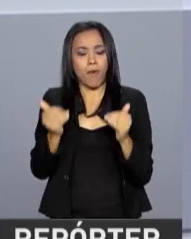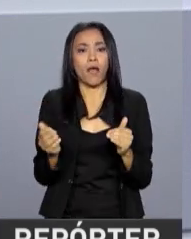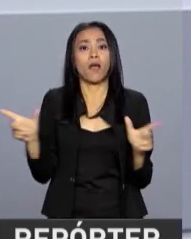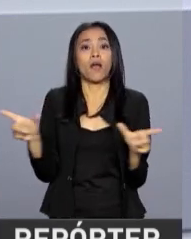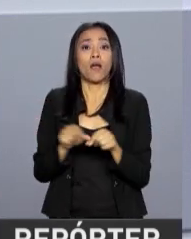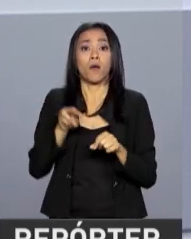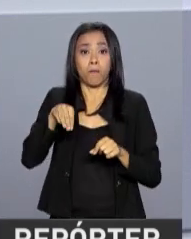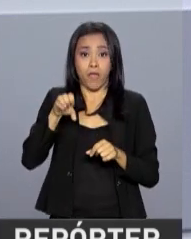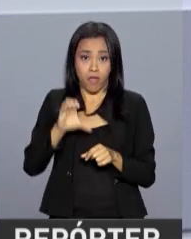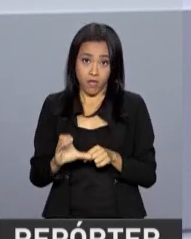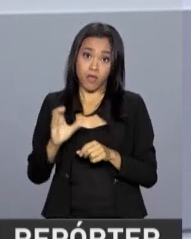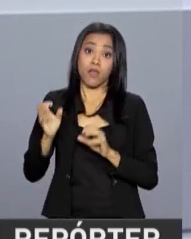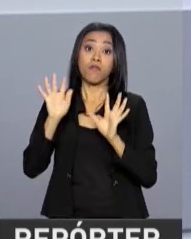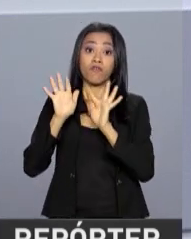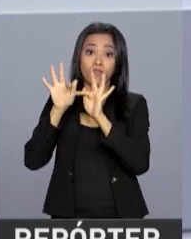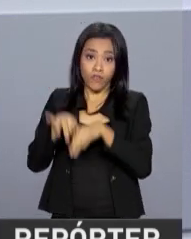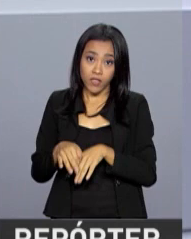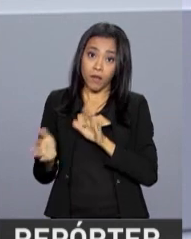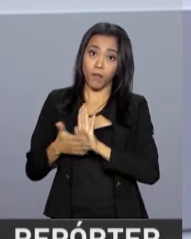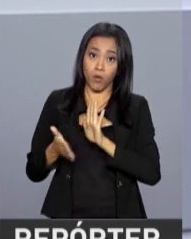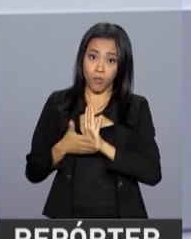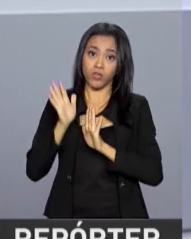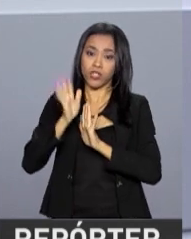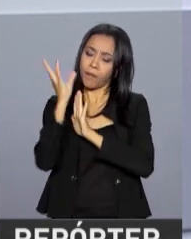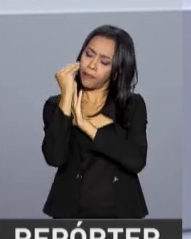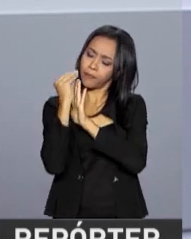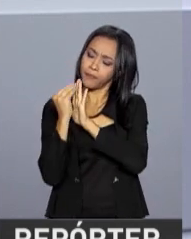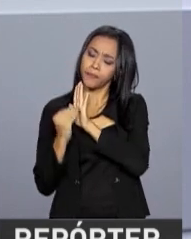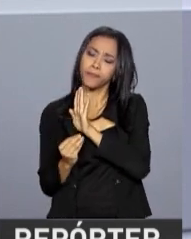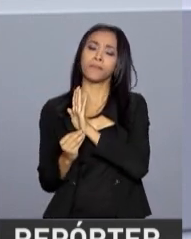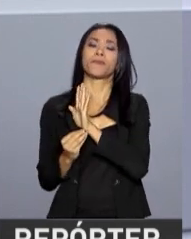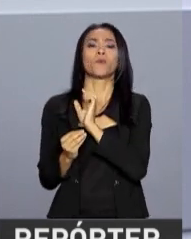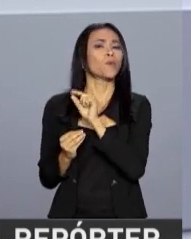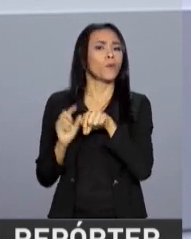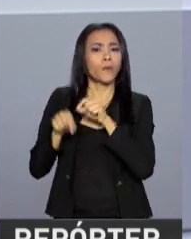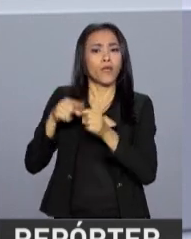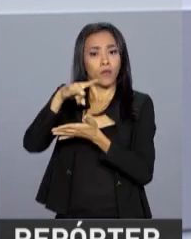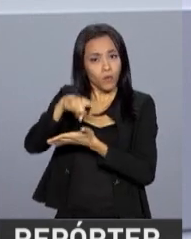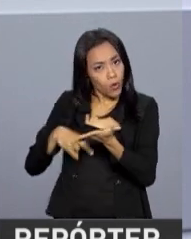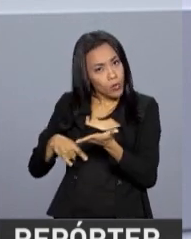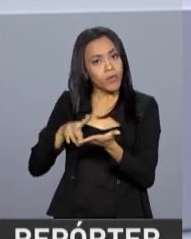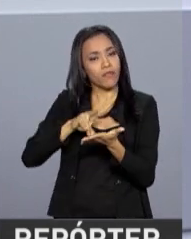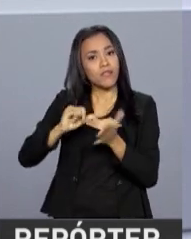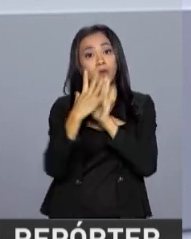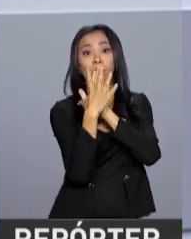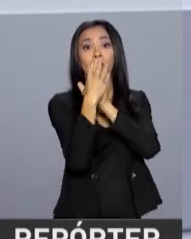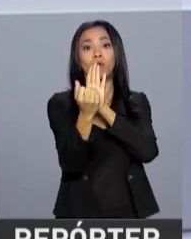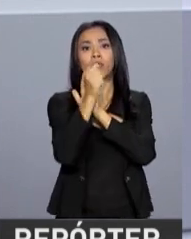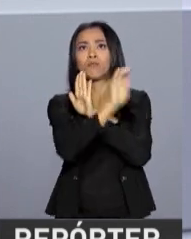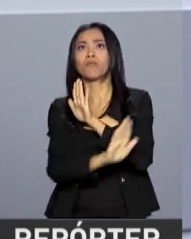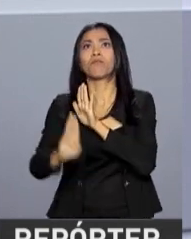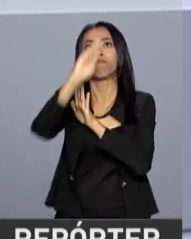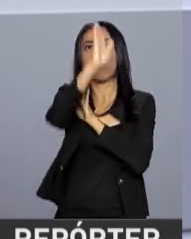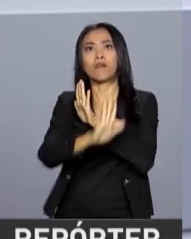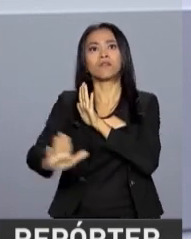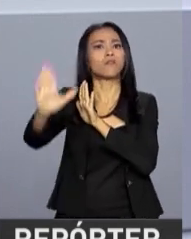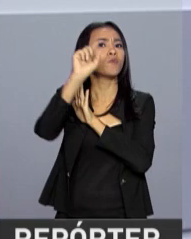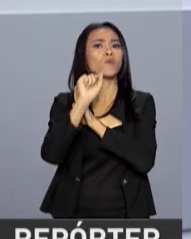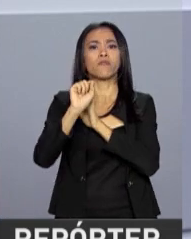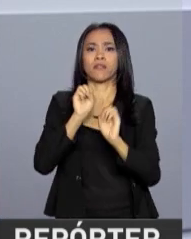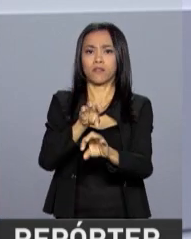finalizou a proposta de base nacional comum curricular documento que vai servir de referência para o que vai ser ensinado nos